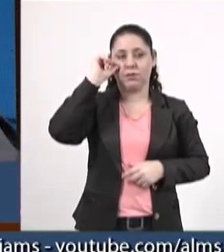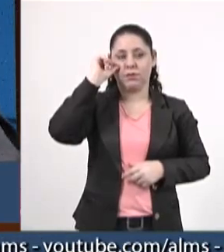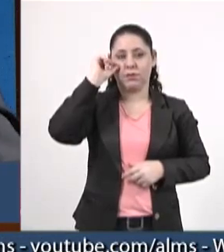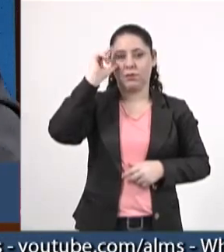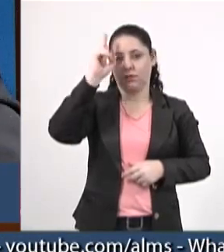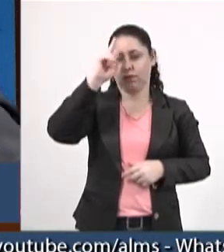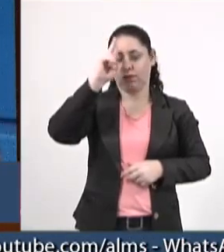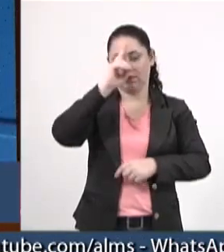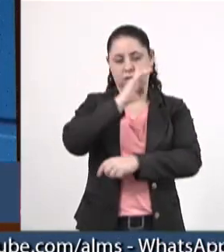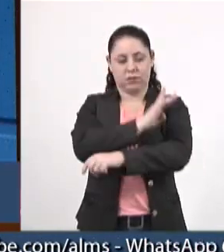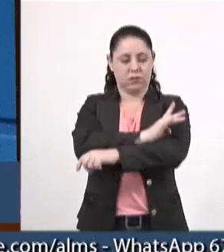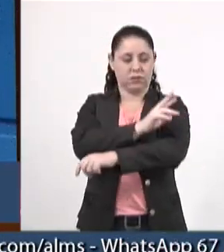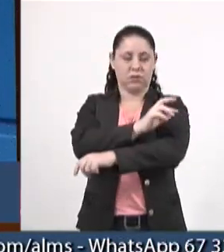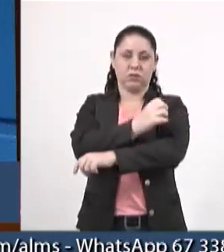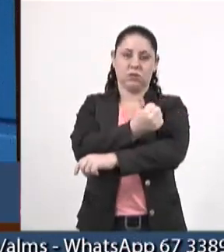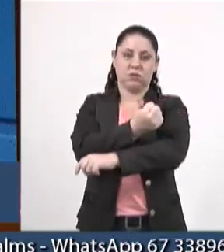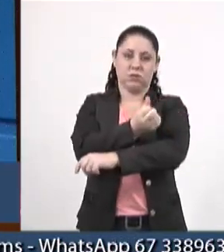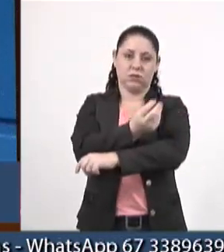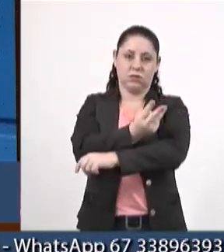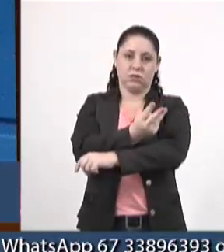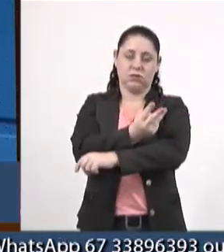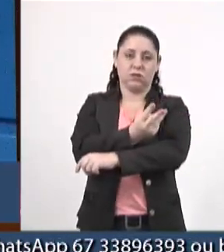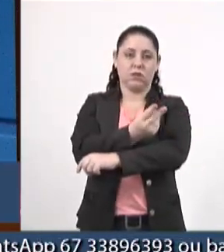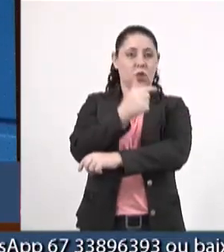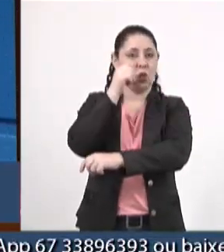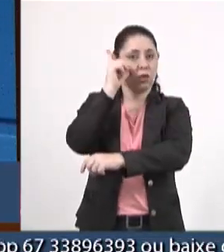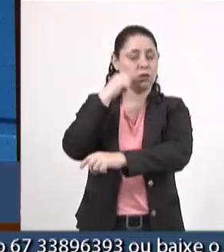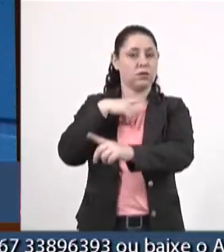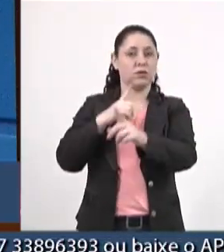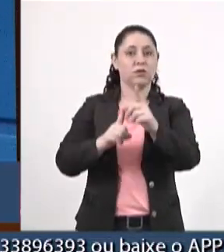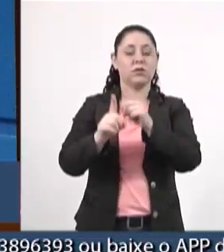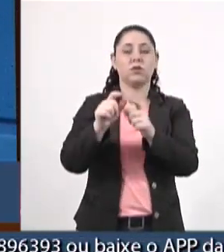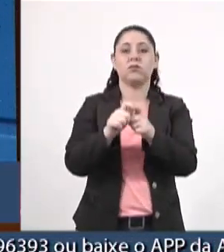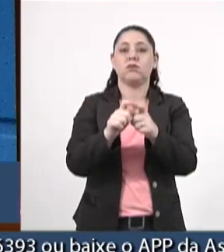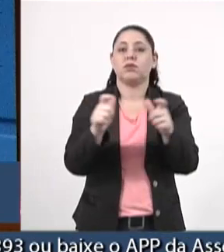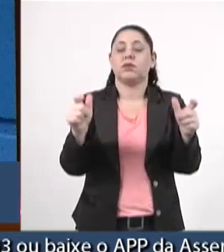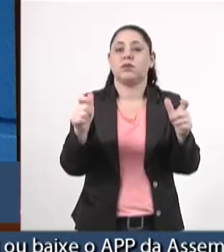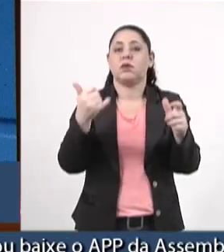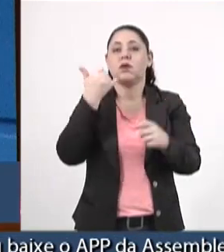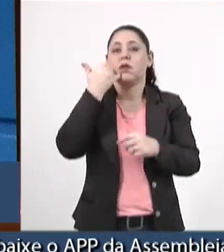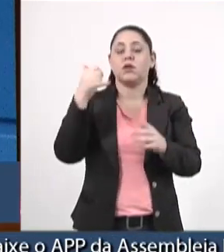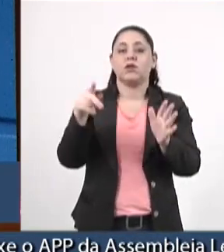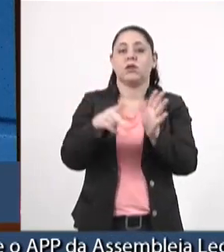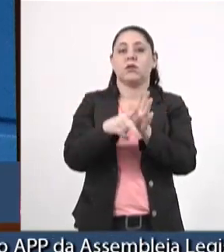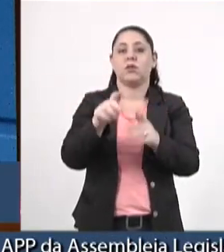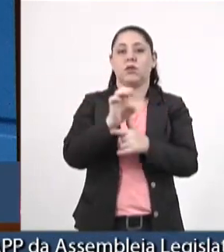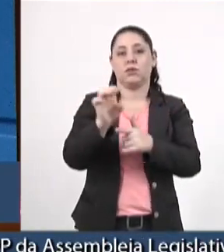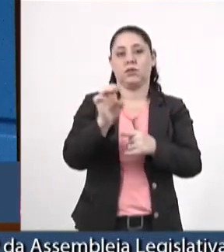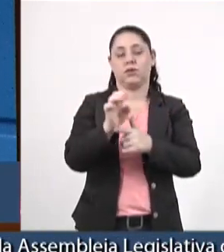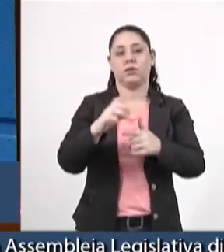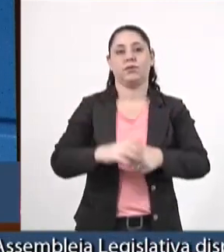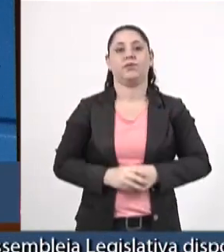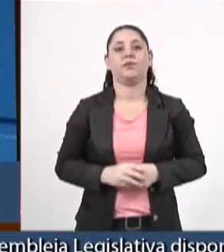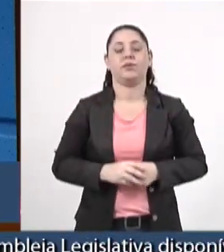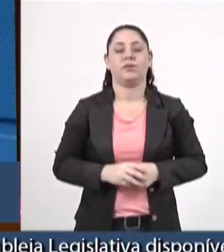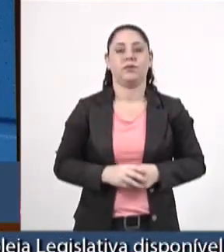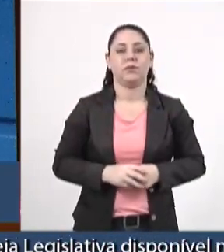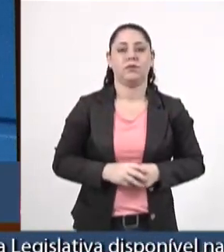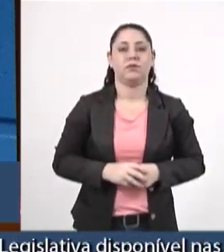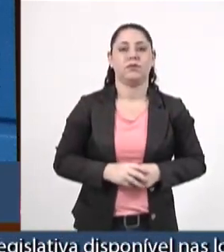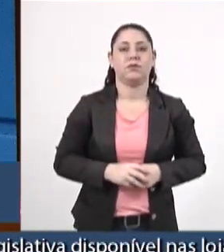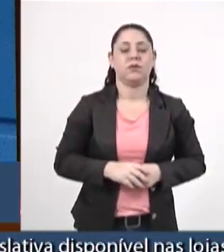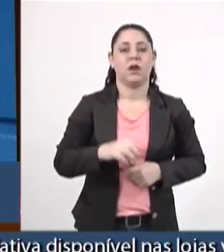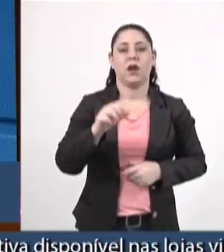da BR-163, ontem saiu o índice de aumento da energia elétrica aqui no nosso estado.